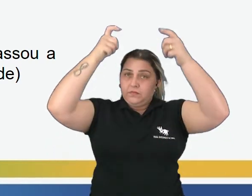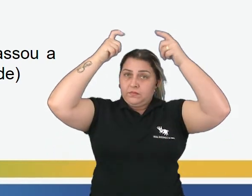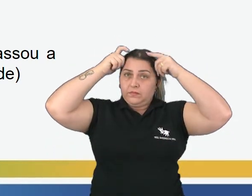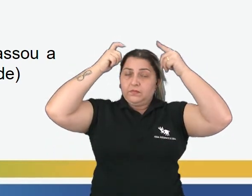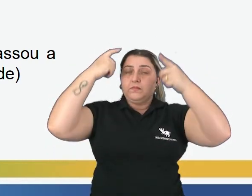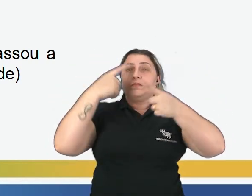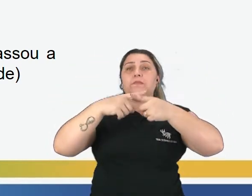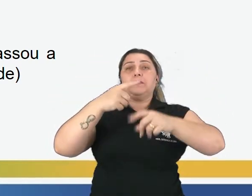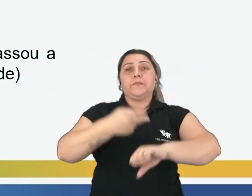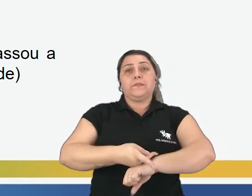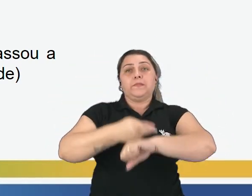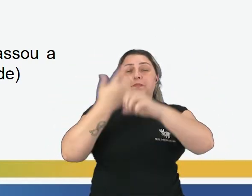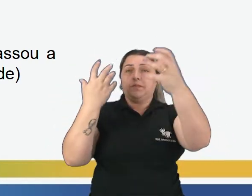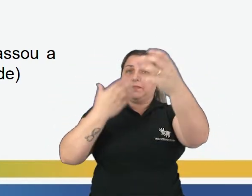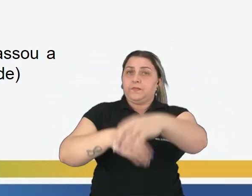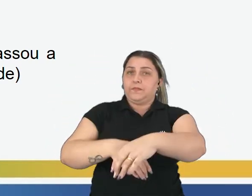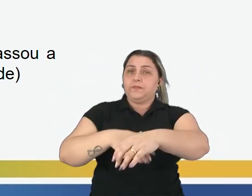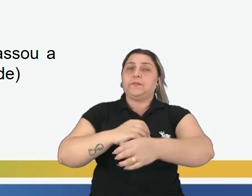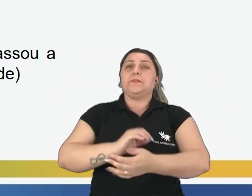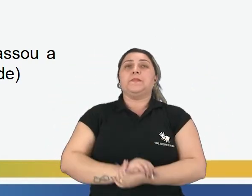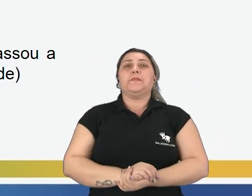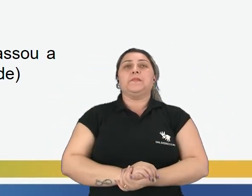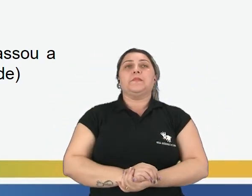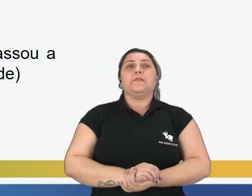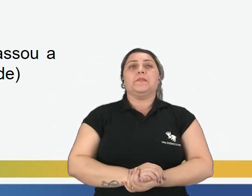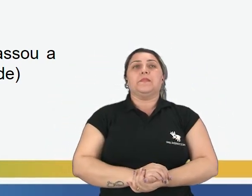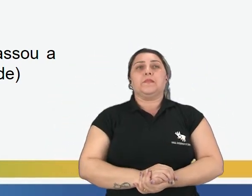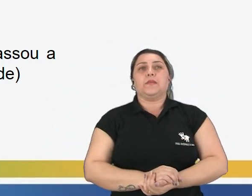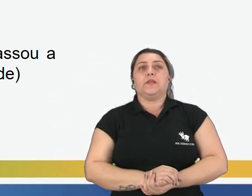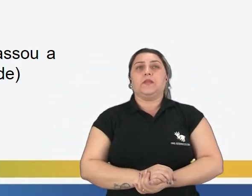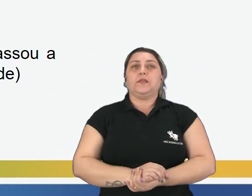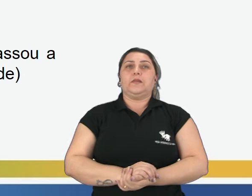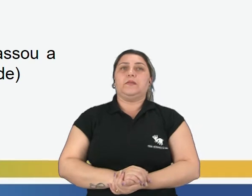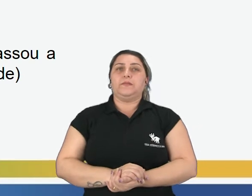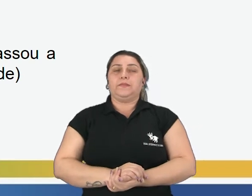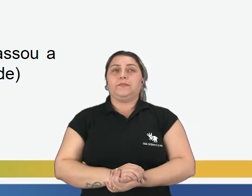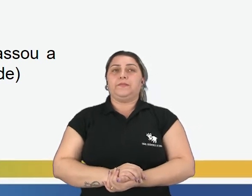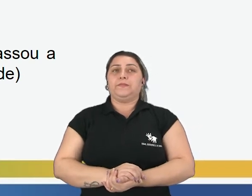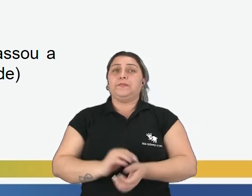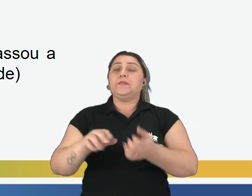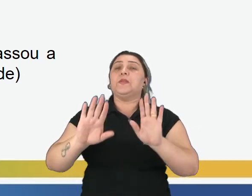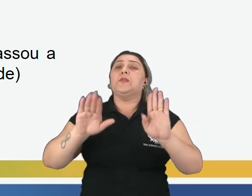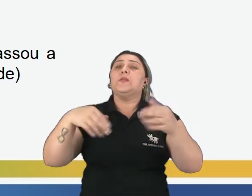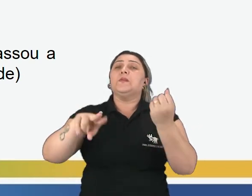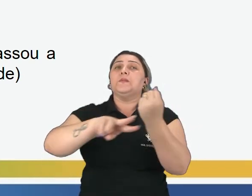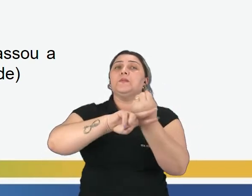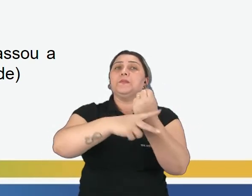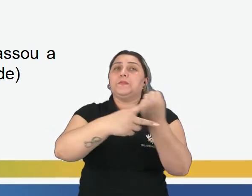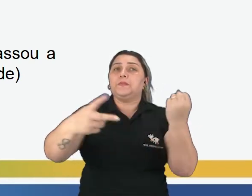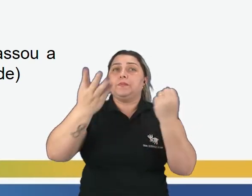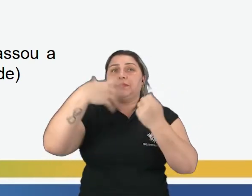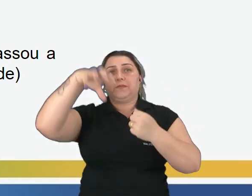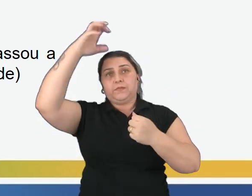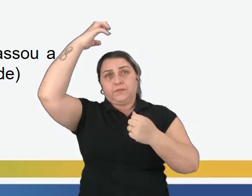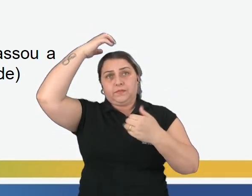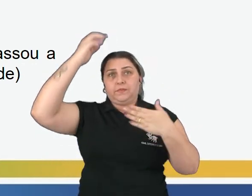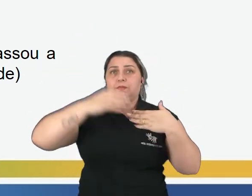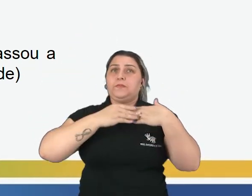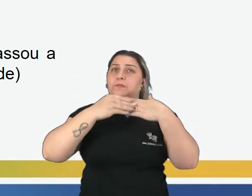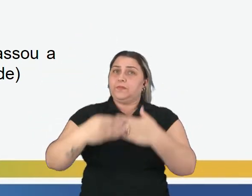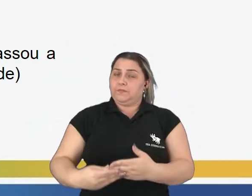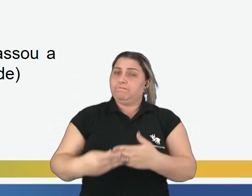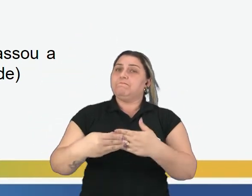O delegado coroou a moça, né, pelo fato de ela ter ganhado o concurso. E qual é a consequência que isso